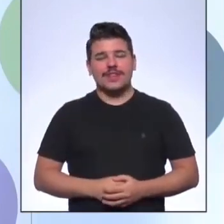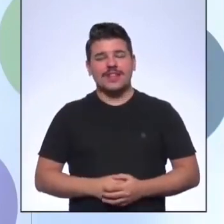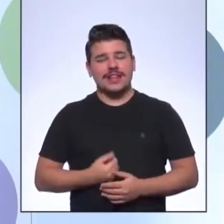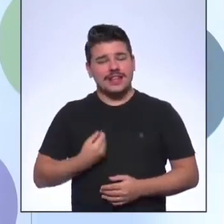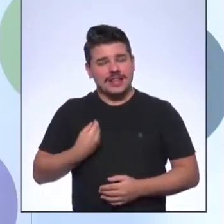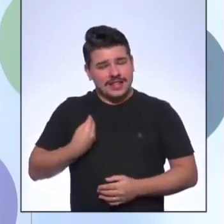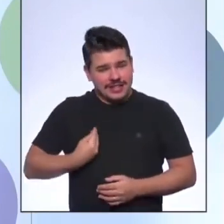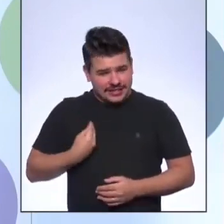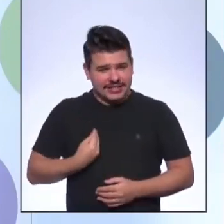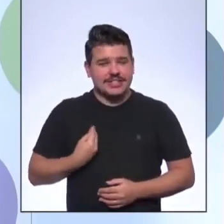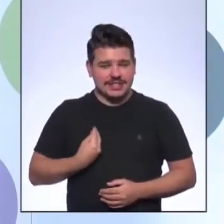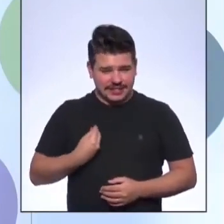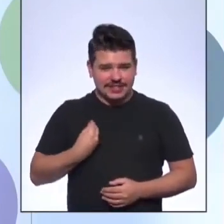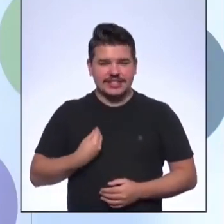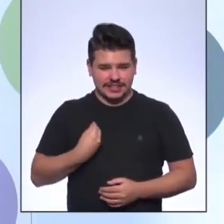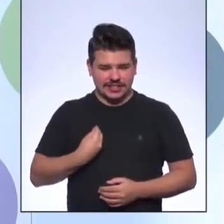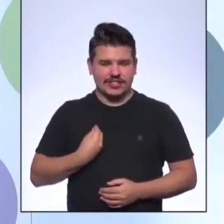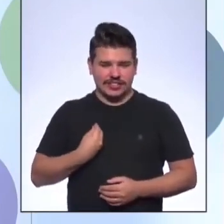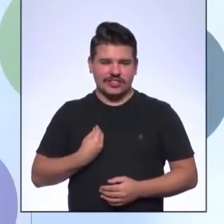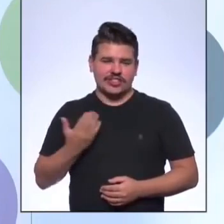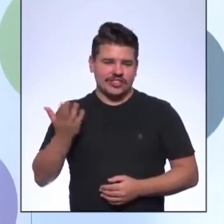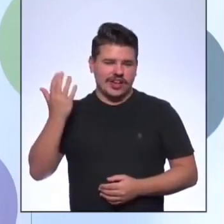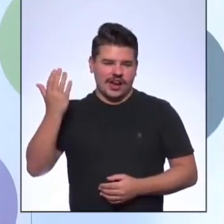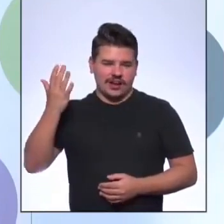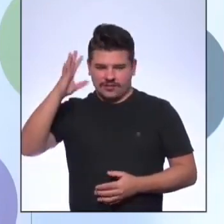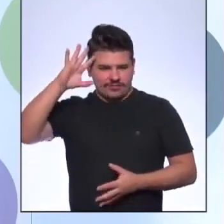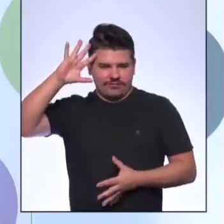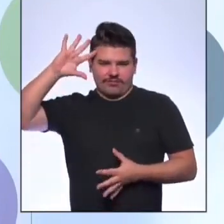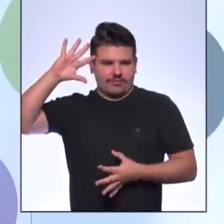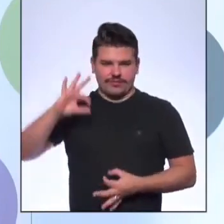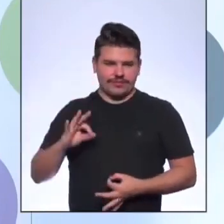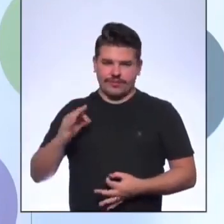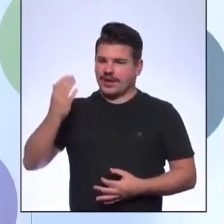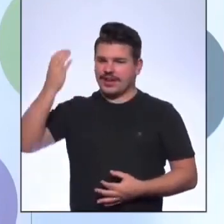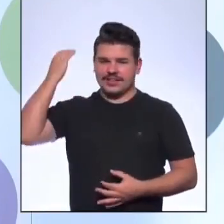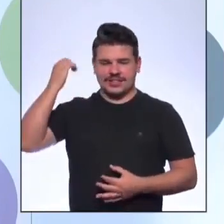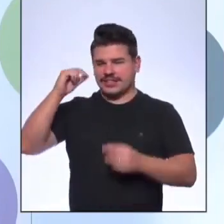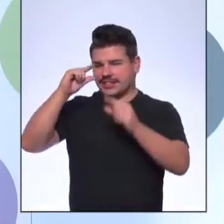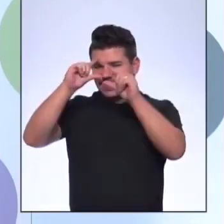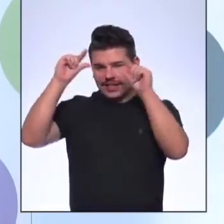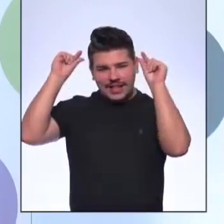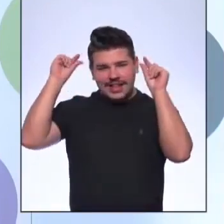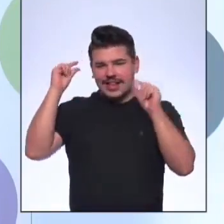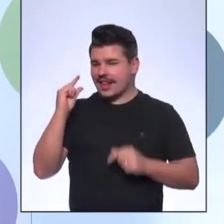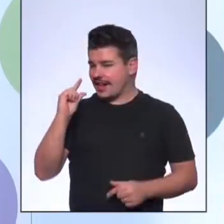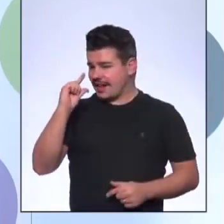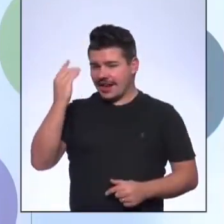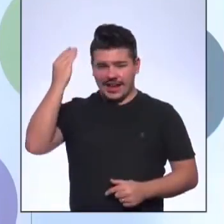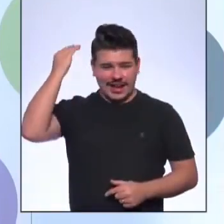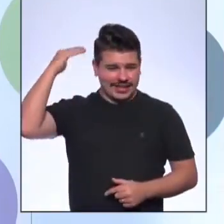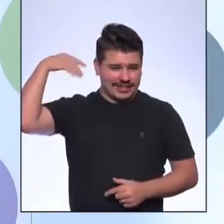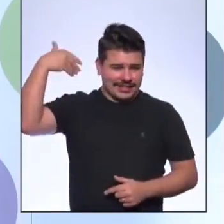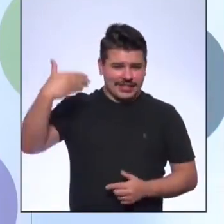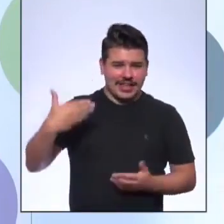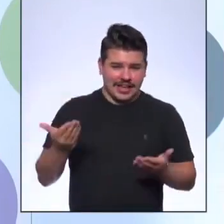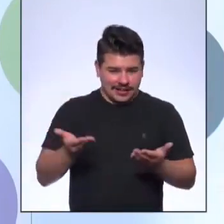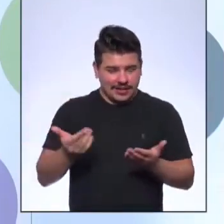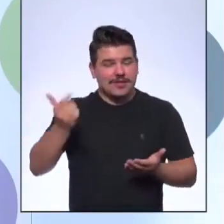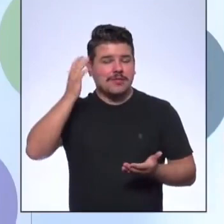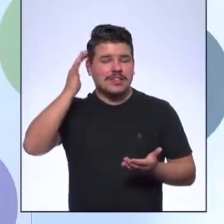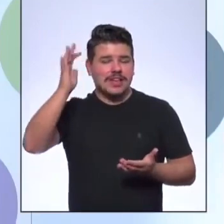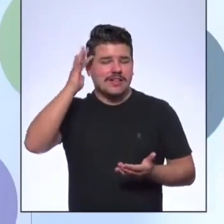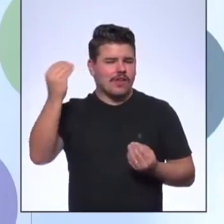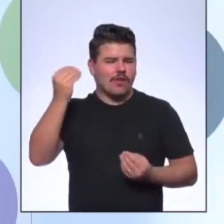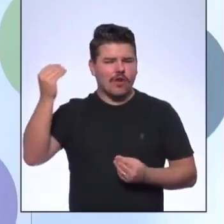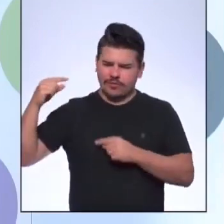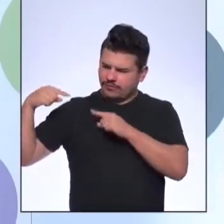aí uma concepção, lá na Grécia Antiga, já vinha essa questão, né, de como essas características são passadas